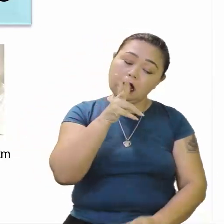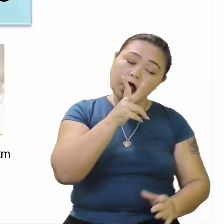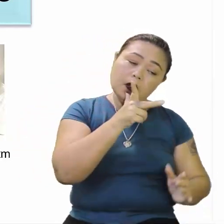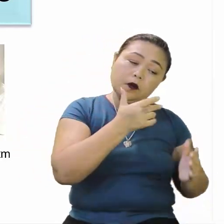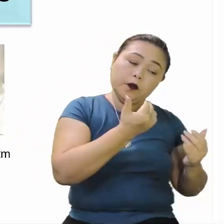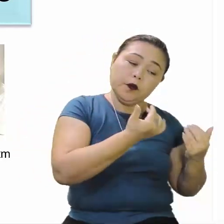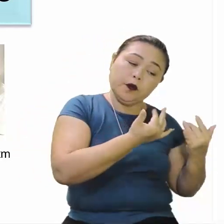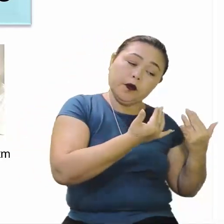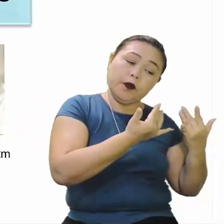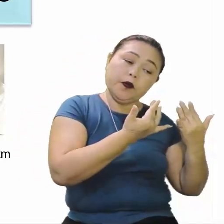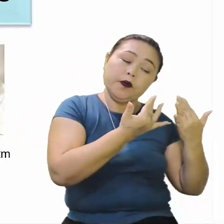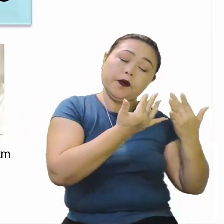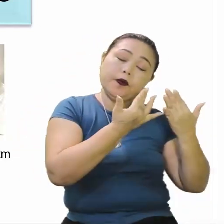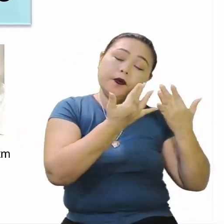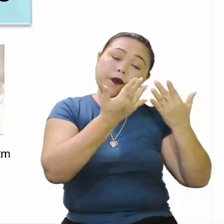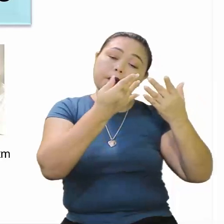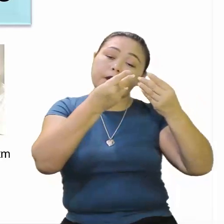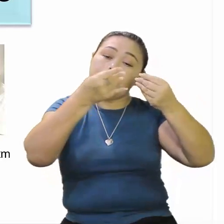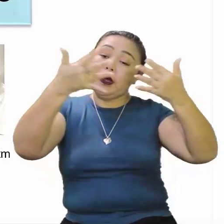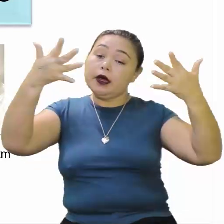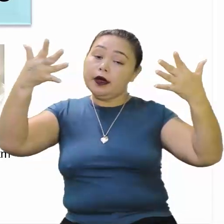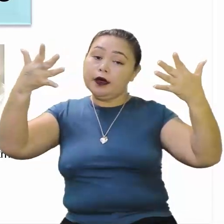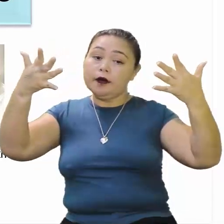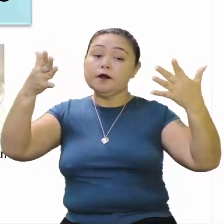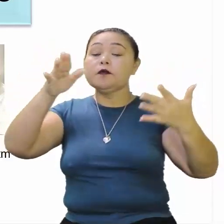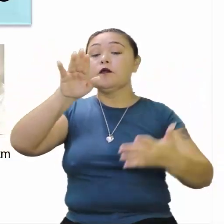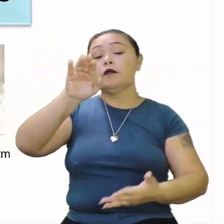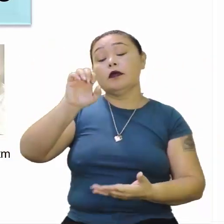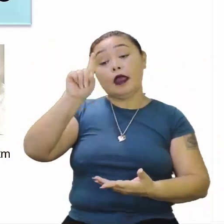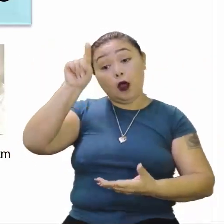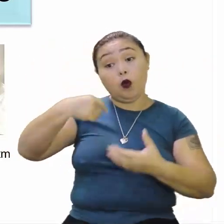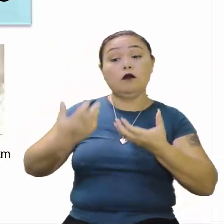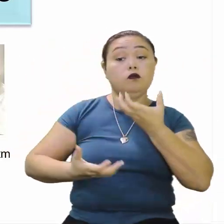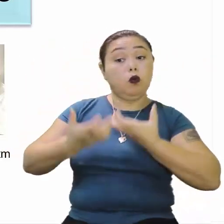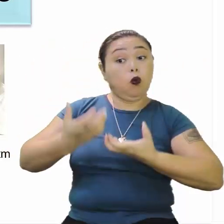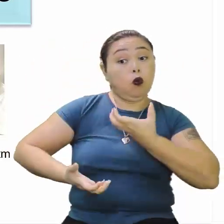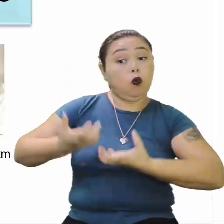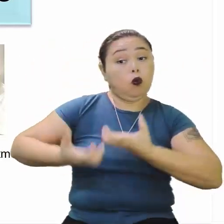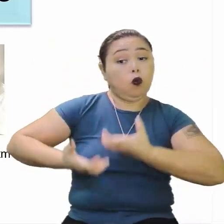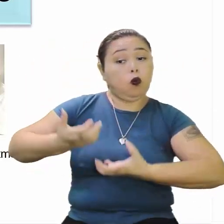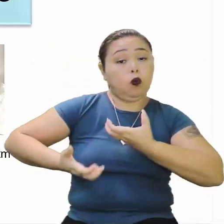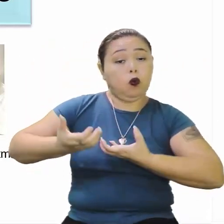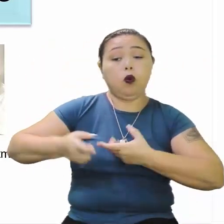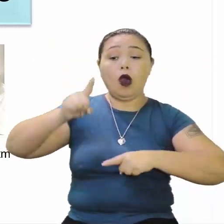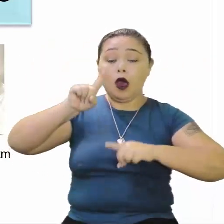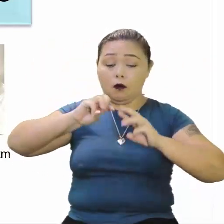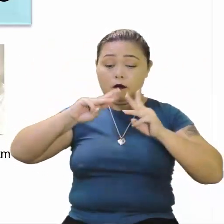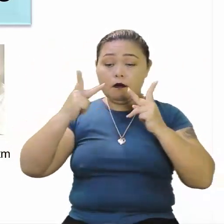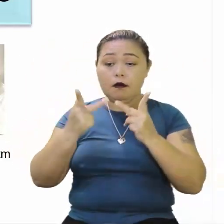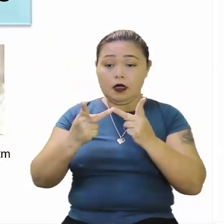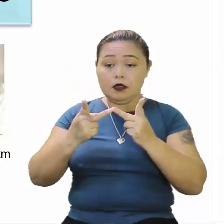evaporação. A ebulição é quando, por aquecimento, aquela matéria